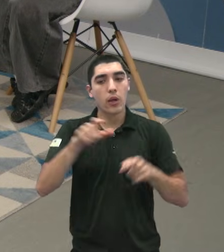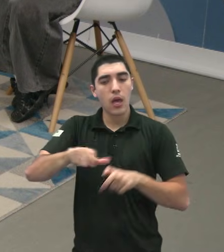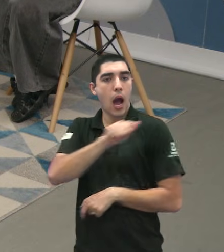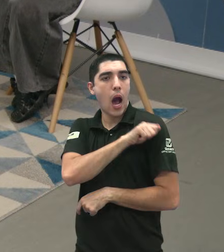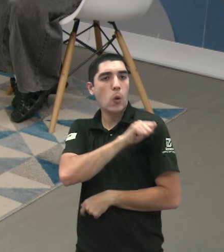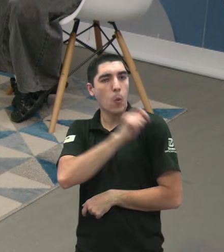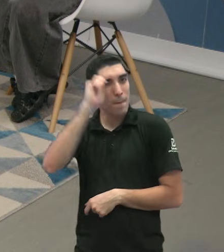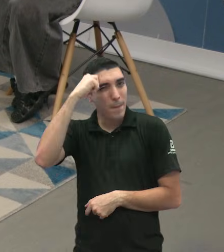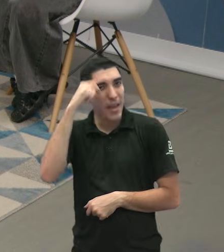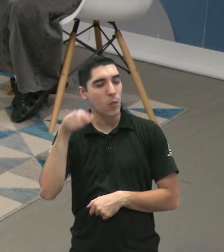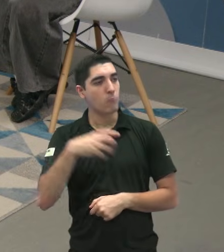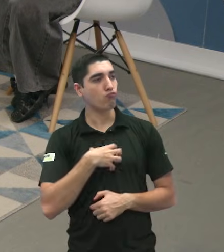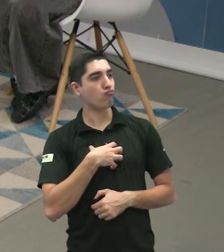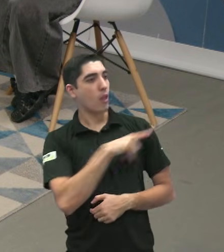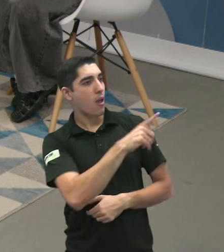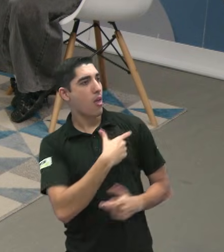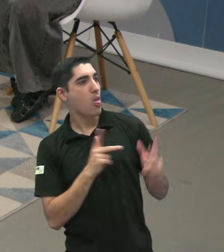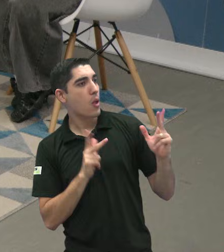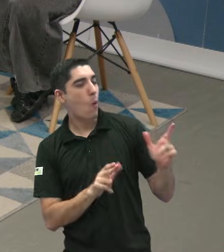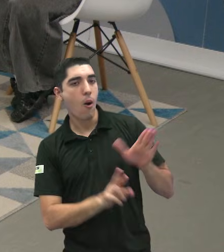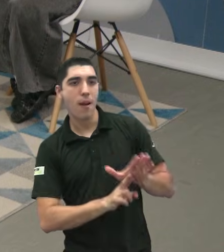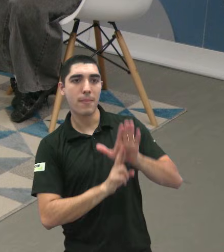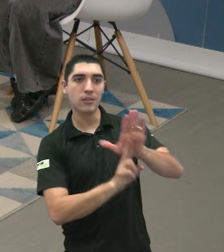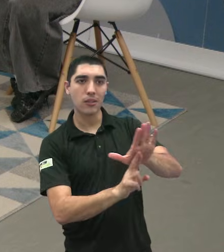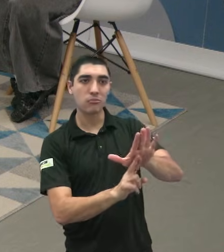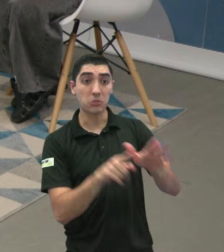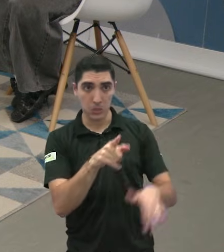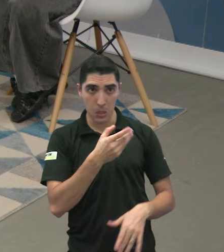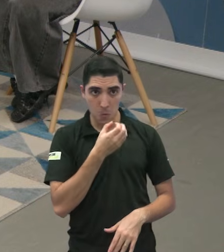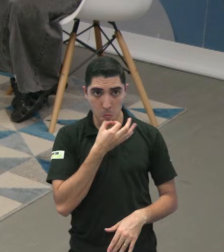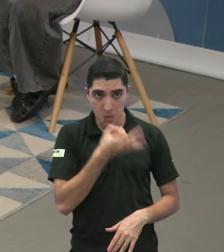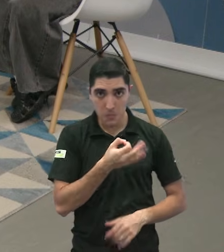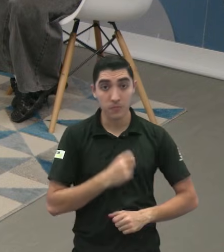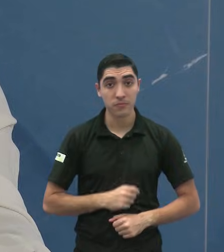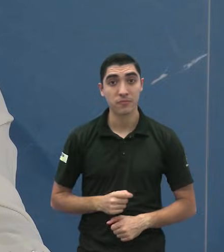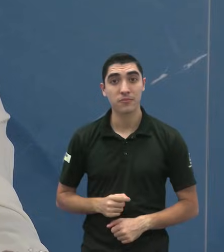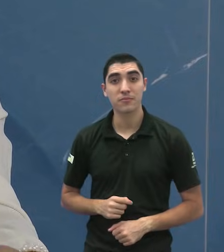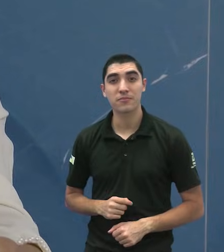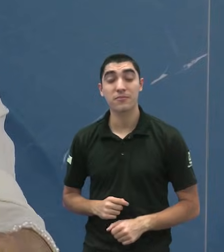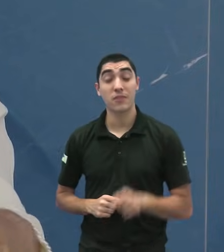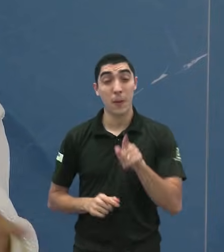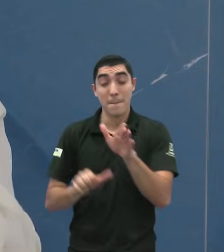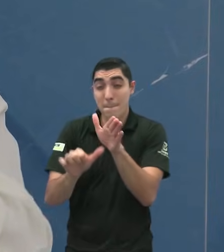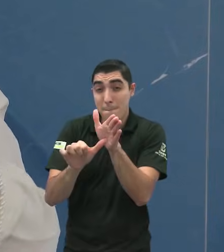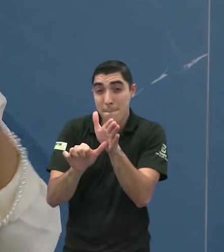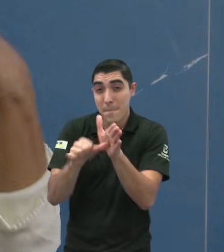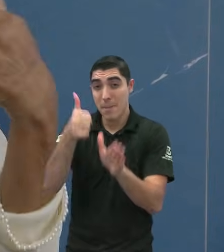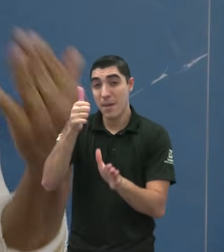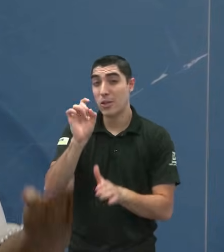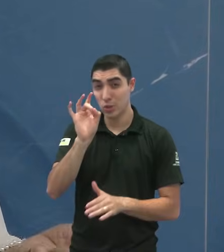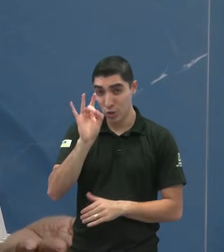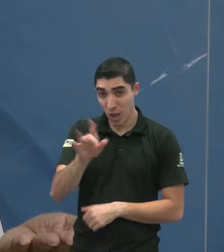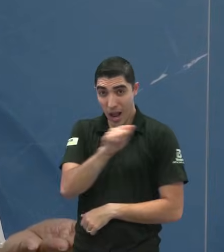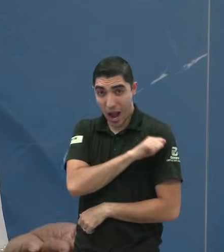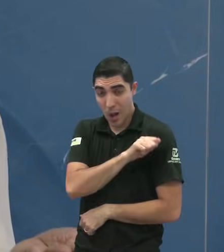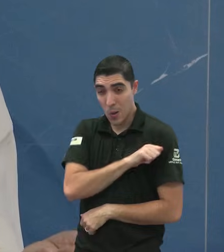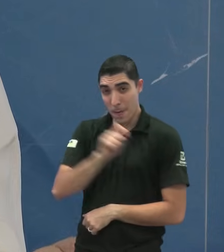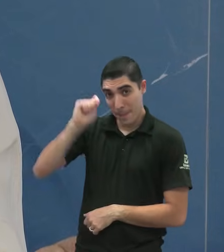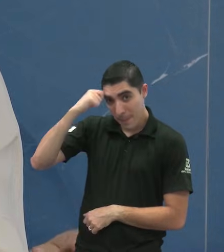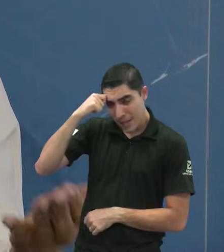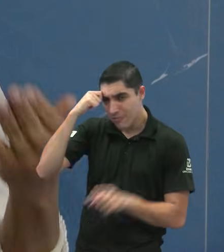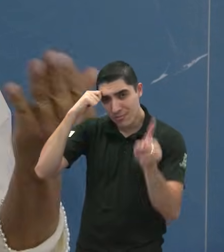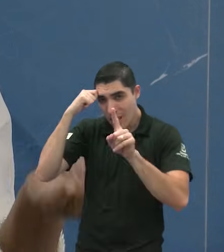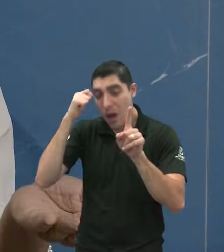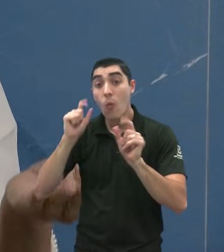estudantes negros e para quem sonha estar ali? Em primeiro lugar, gostaria de citar que não seria nem só para os estudantes